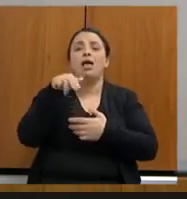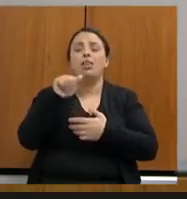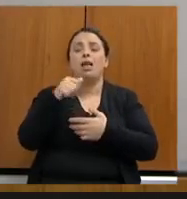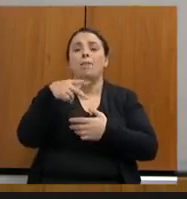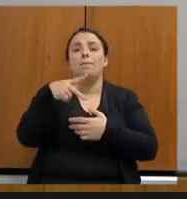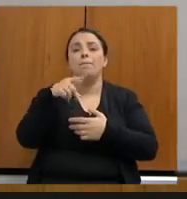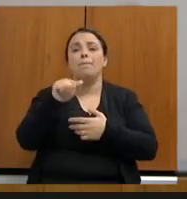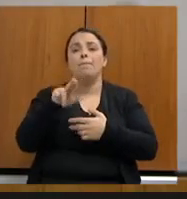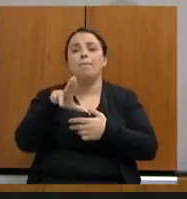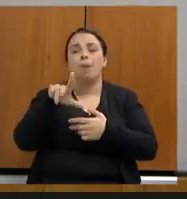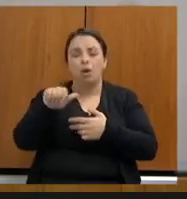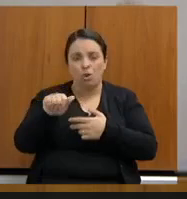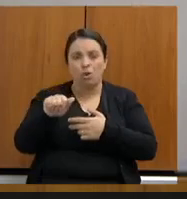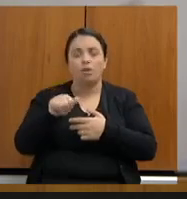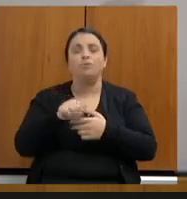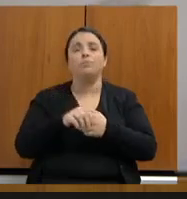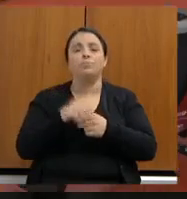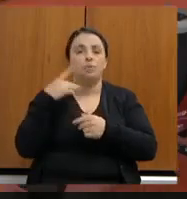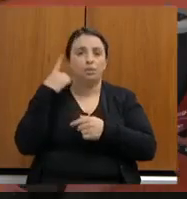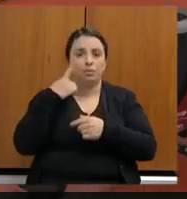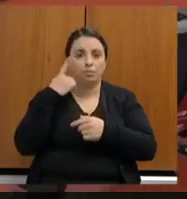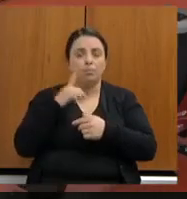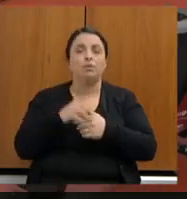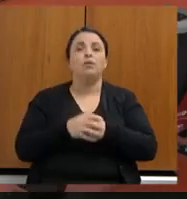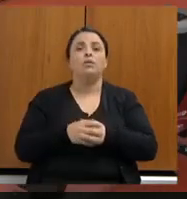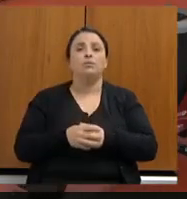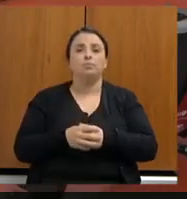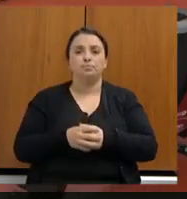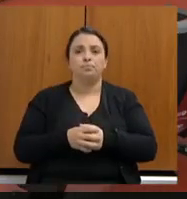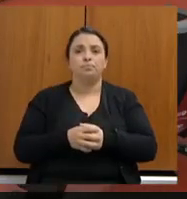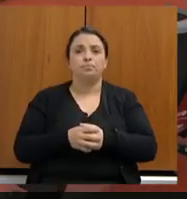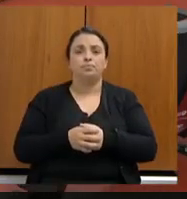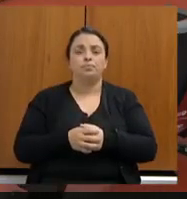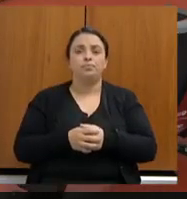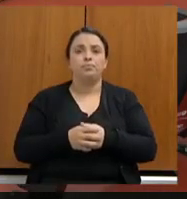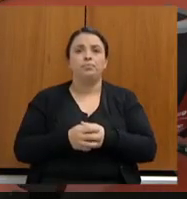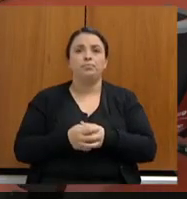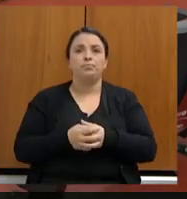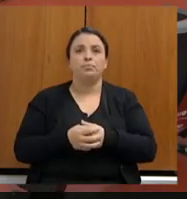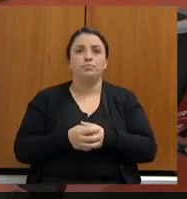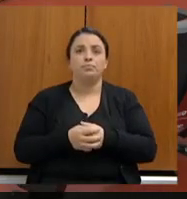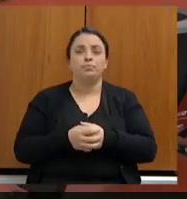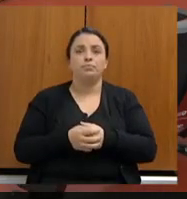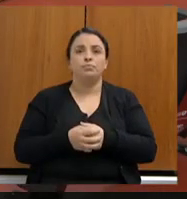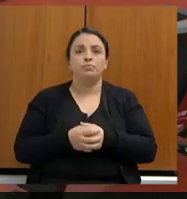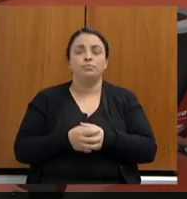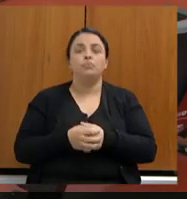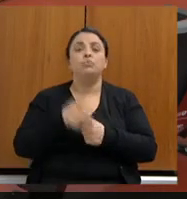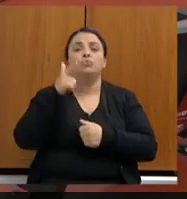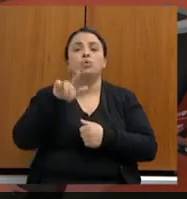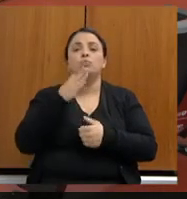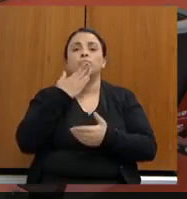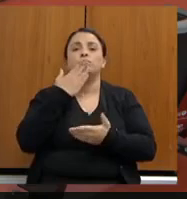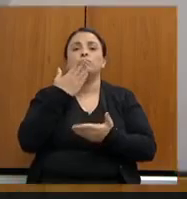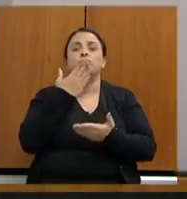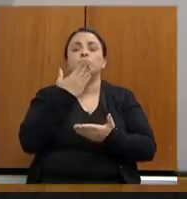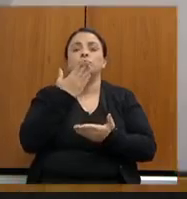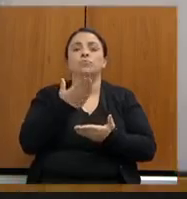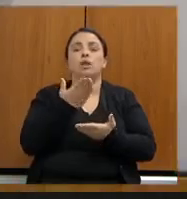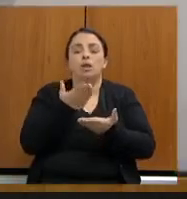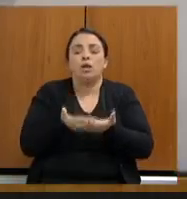a seguir para emagrecer o jogo conservador e o requerimento